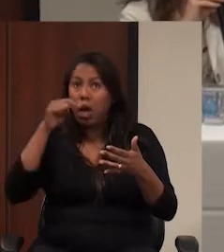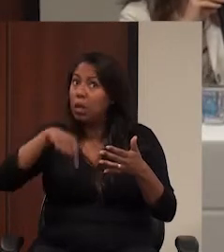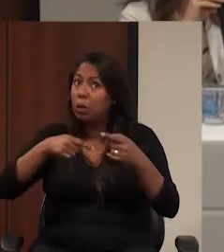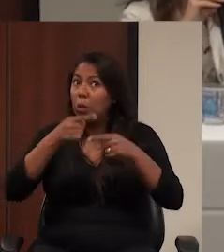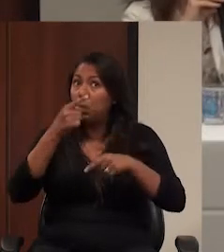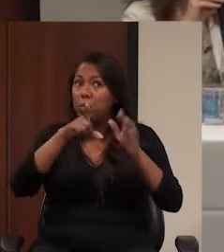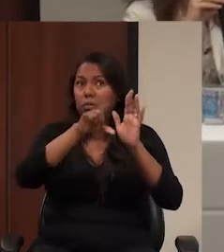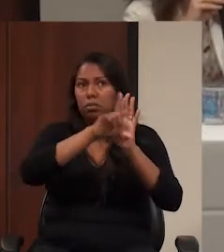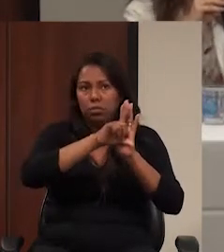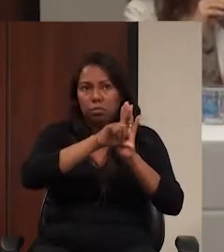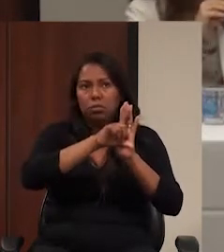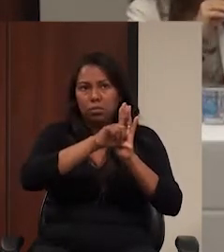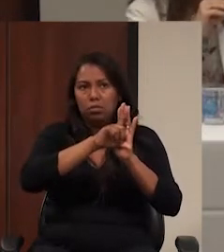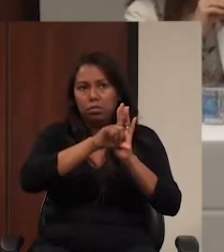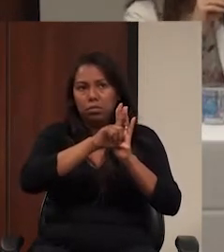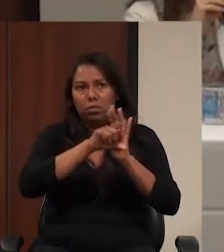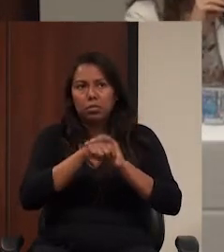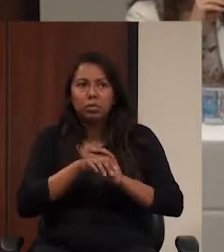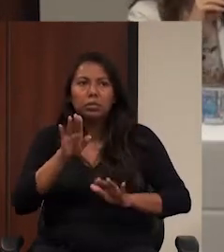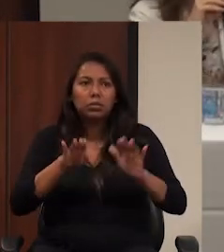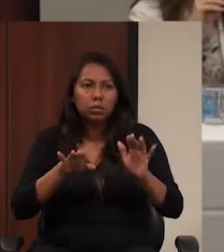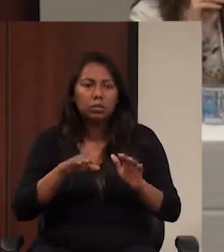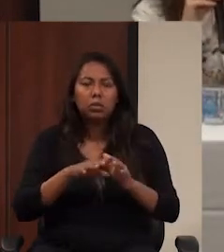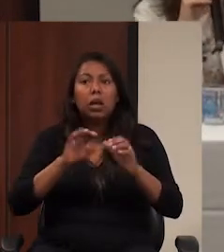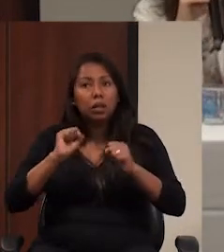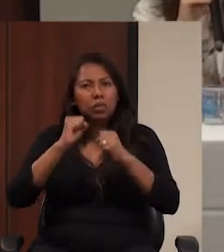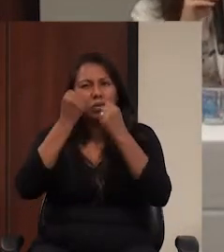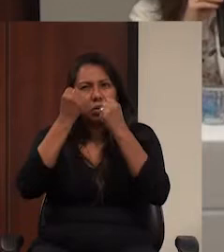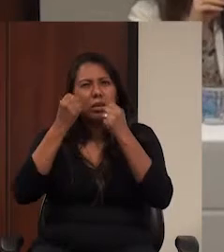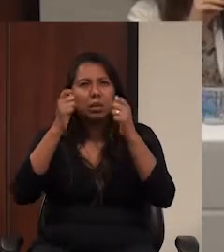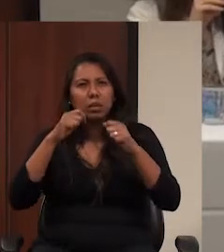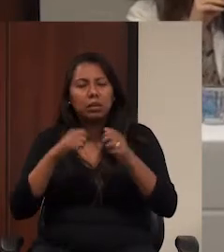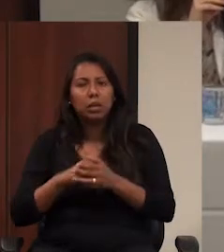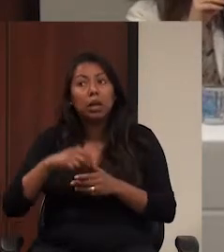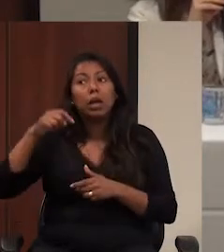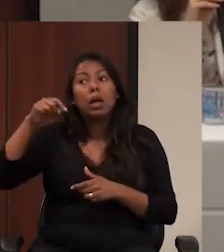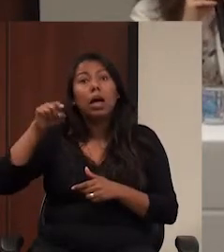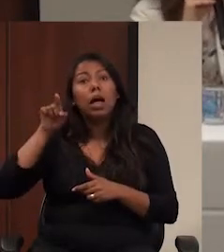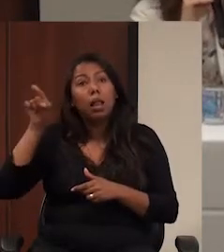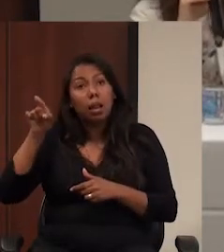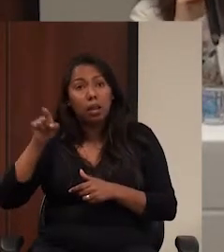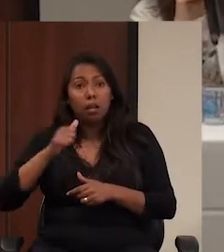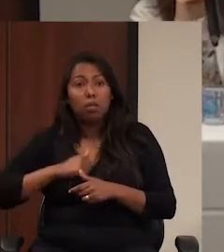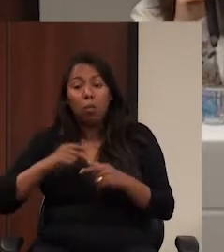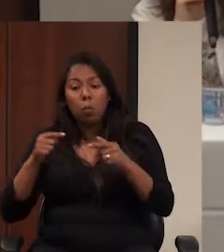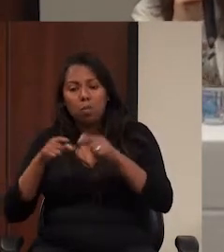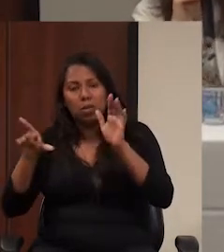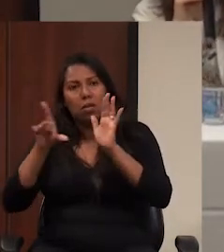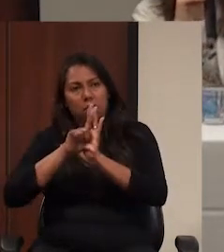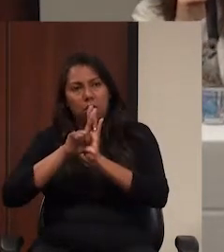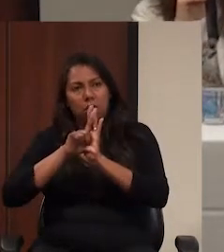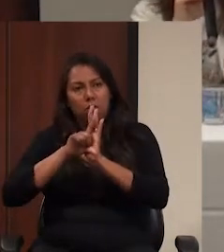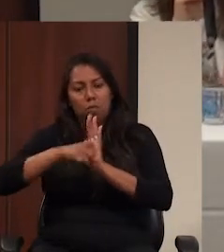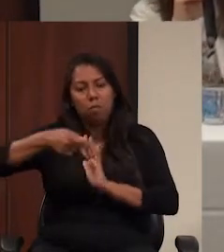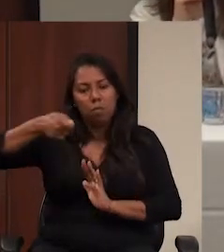Eu acho que são perguntas que, digamos, a defensoria poderia fazer no seu trabalho. Lá está no texto da lei tudo isso, né? Então isso é